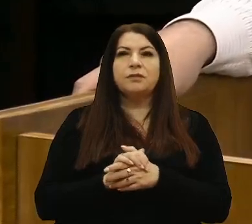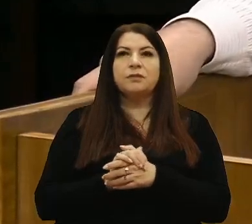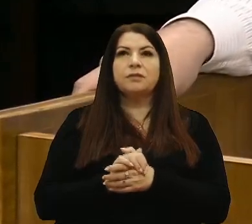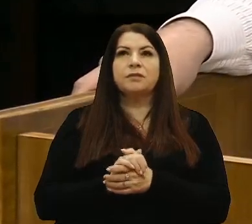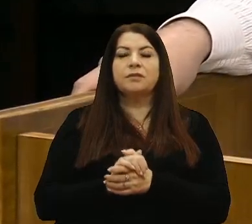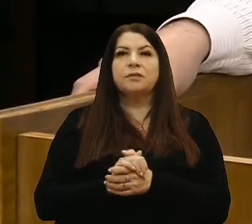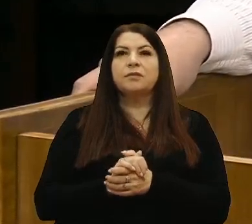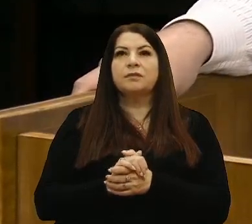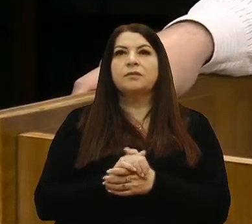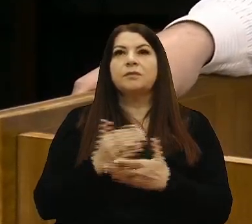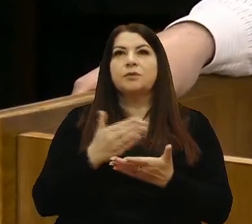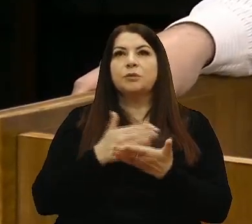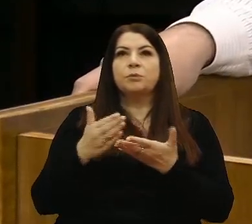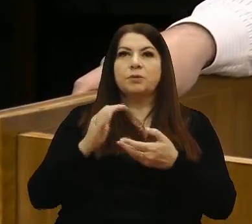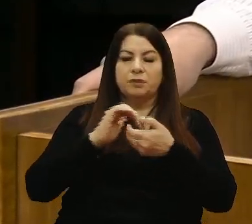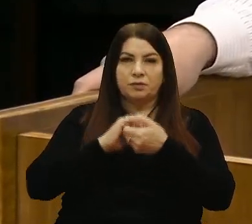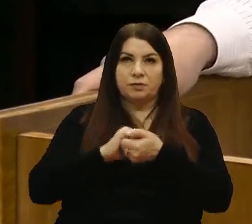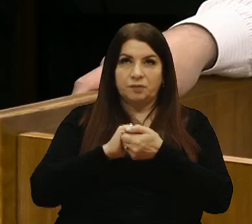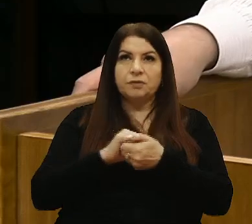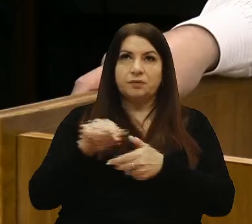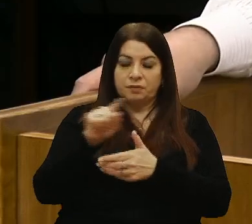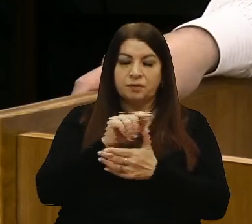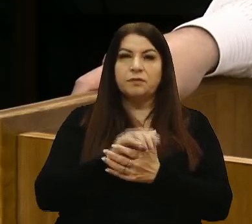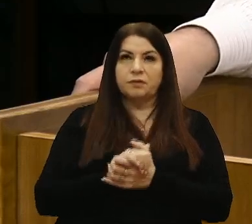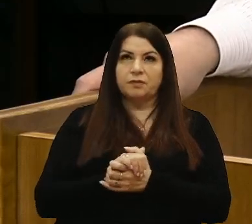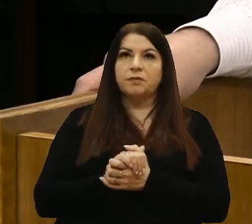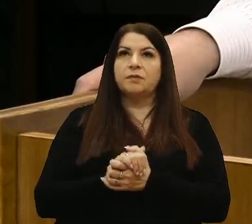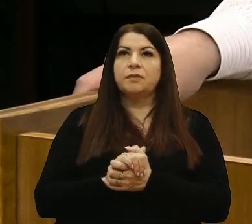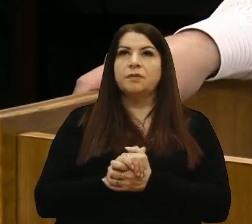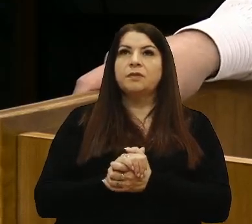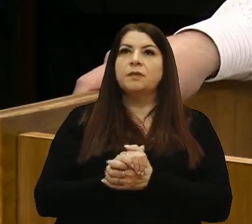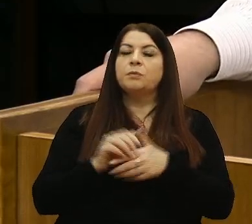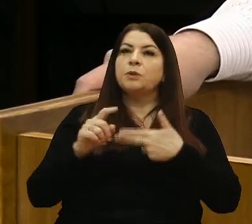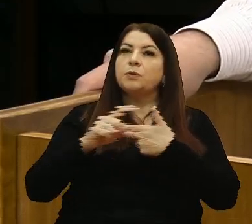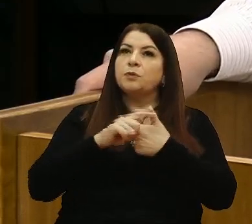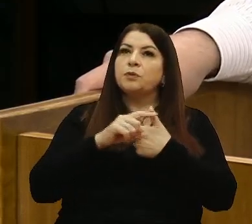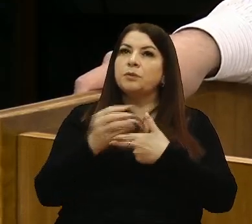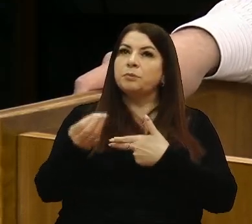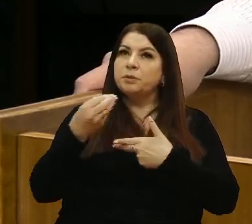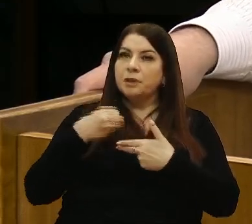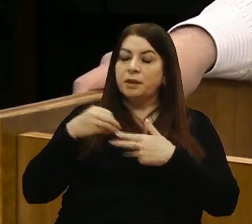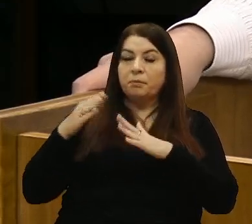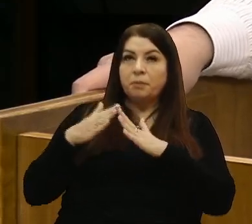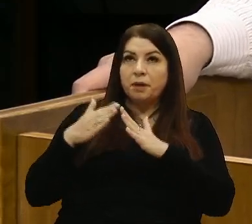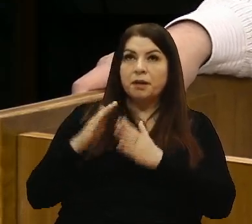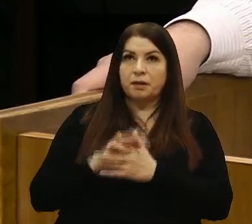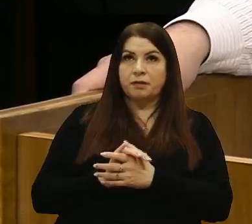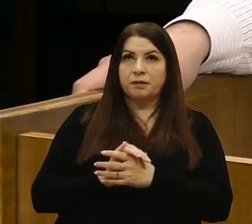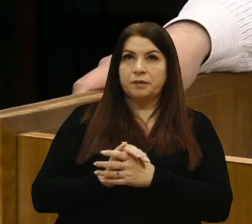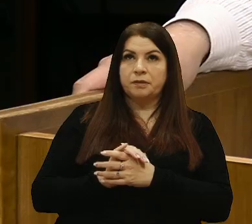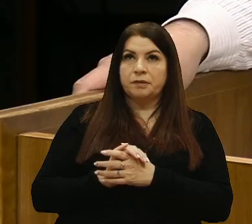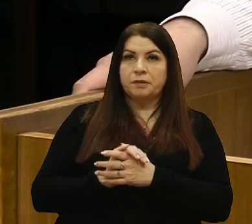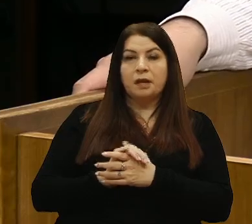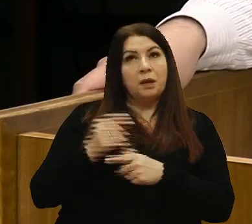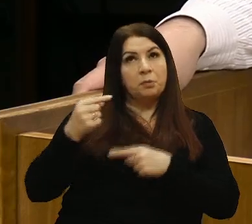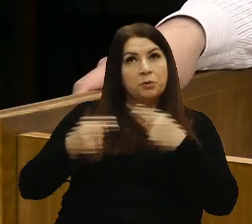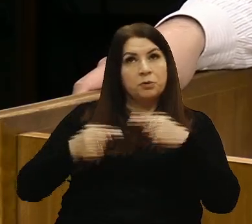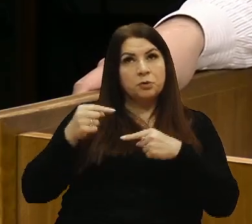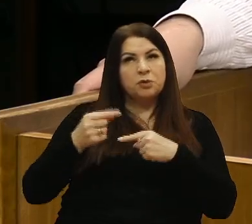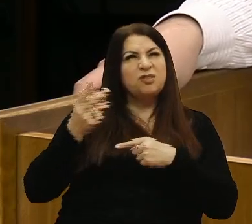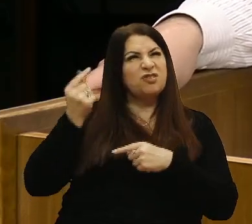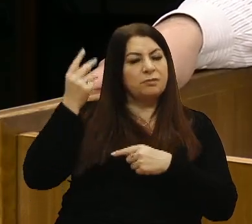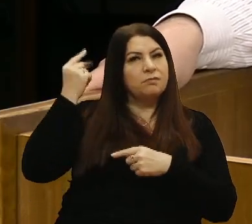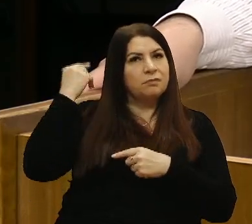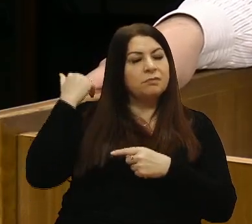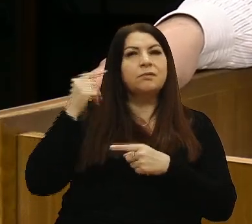começar saudando aqui o Poder Executivo por ter enviado para casa essa que é uma discussão